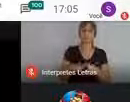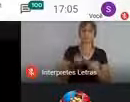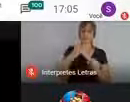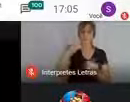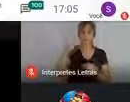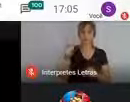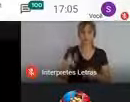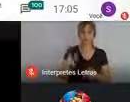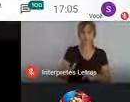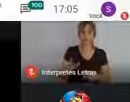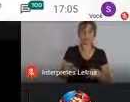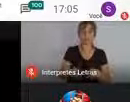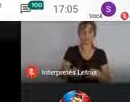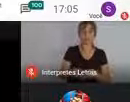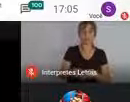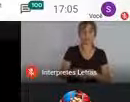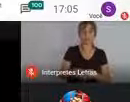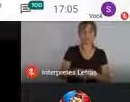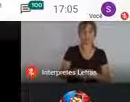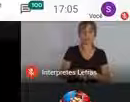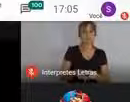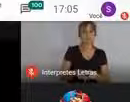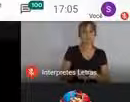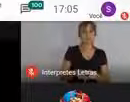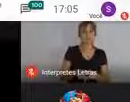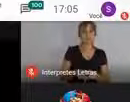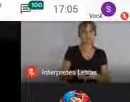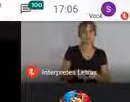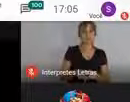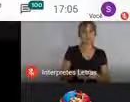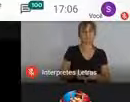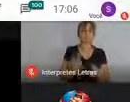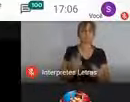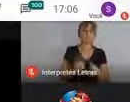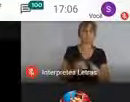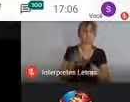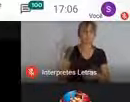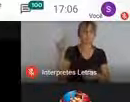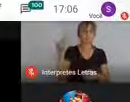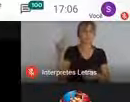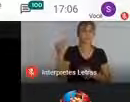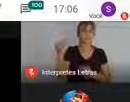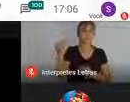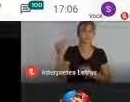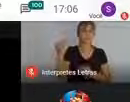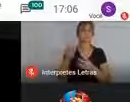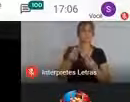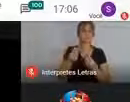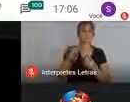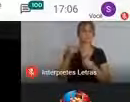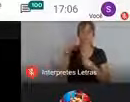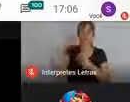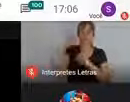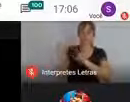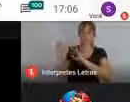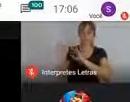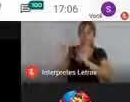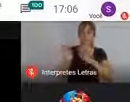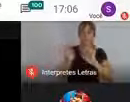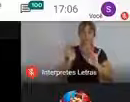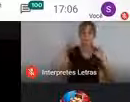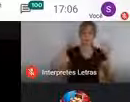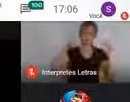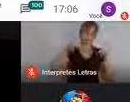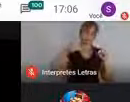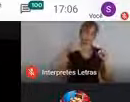banto, porque sabemos que o Brasil recebeu muitos negros falantes dessas línguas na nossa região.